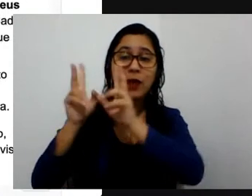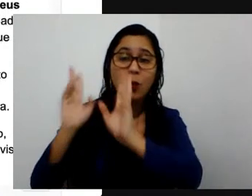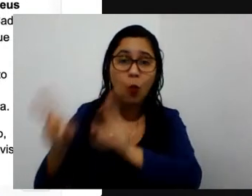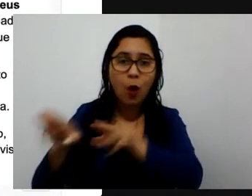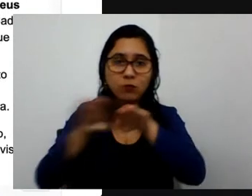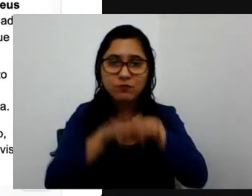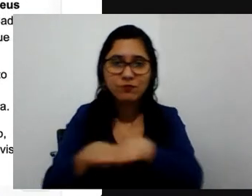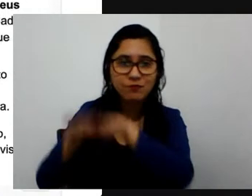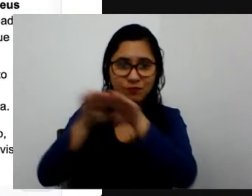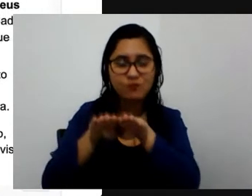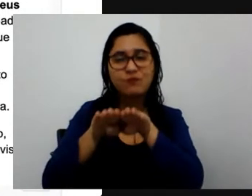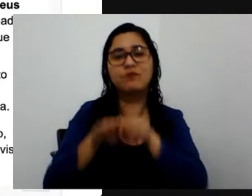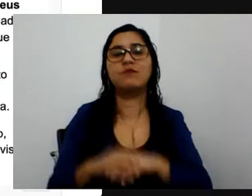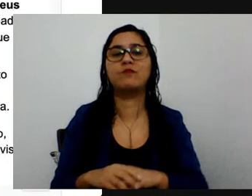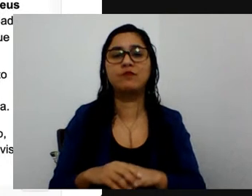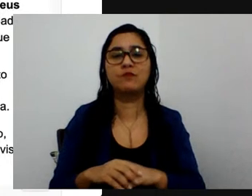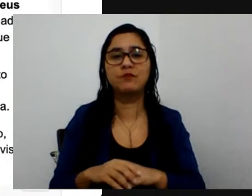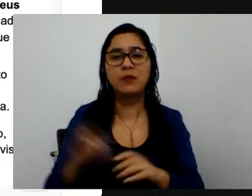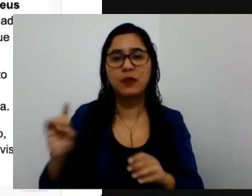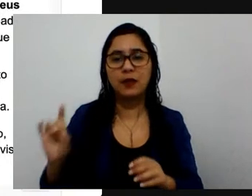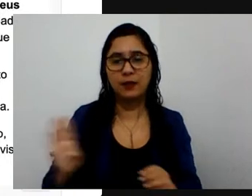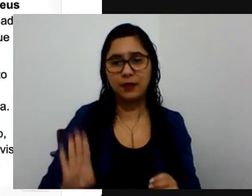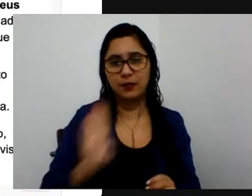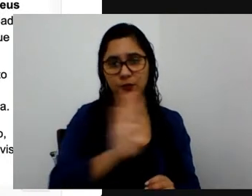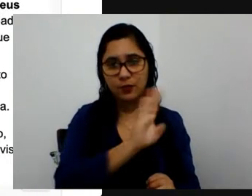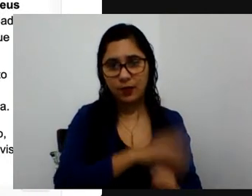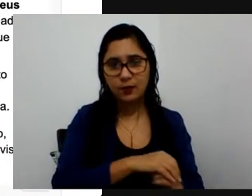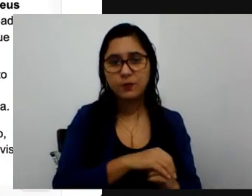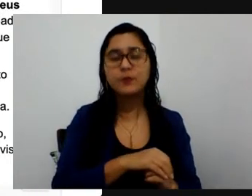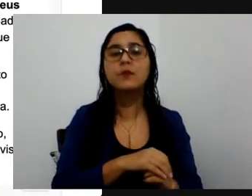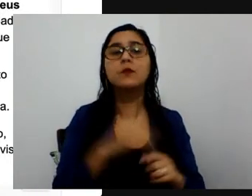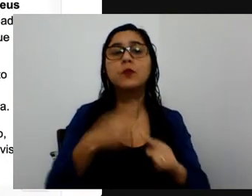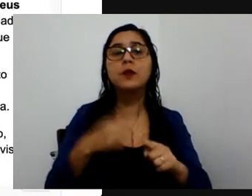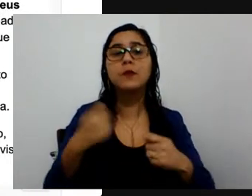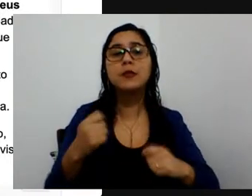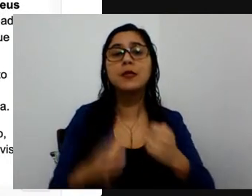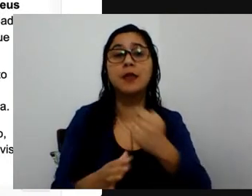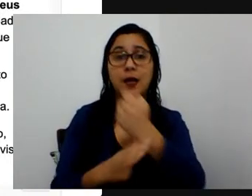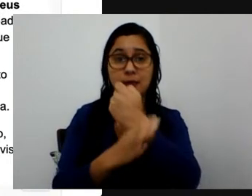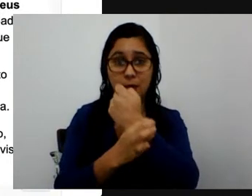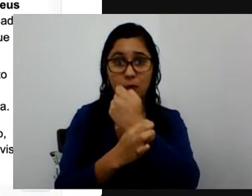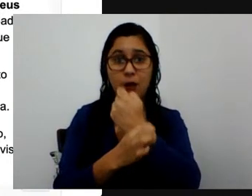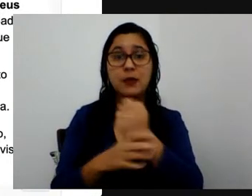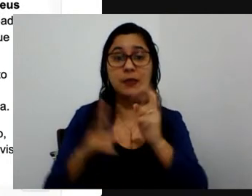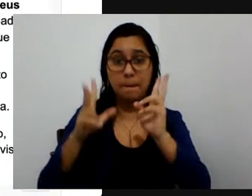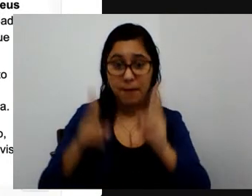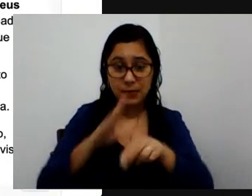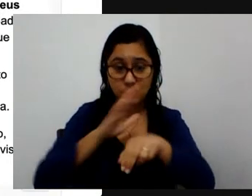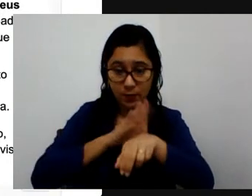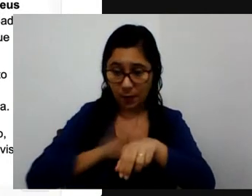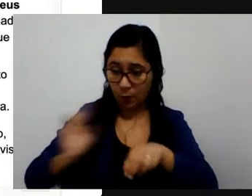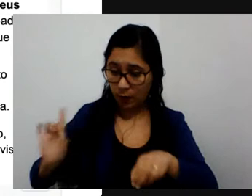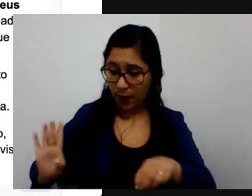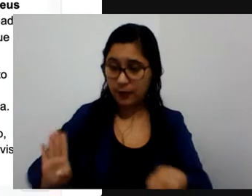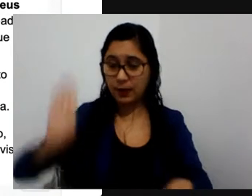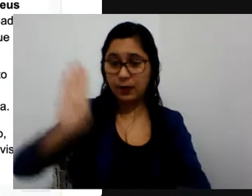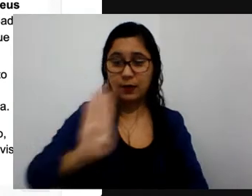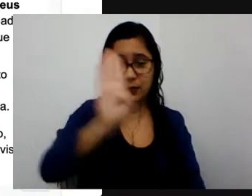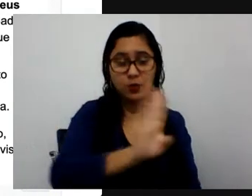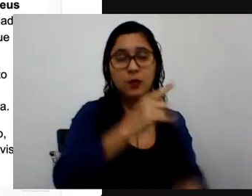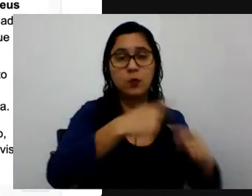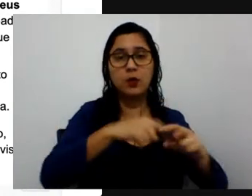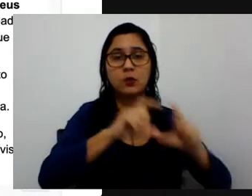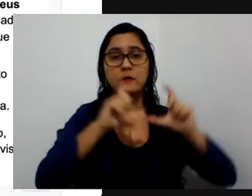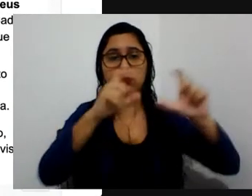as intervenções, para se assegurar tempos iguais a todos os candidatos, serão devidamente cronometradas de